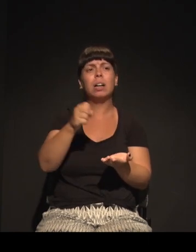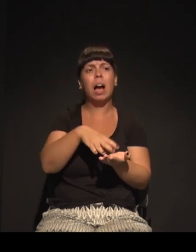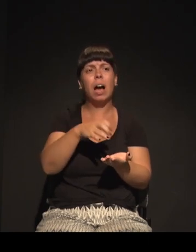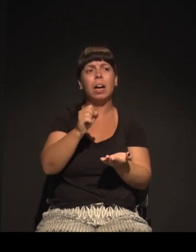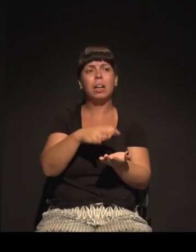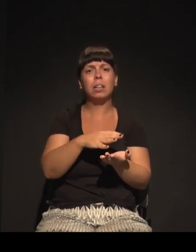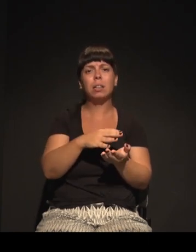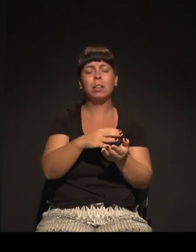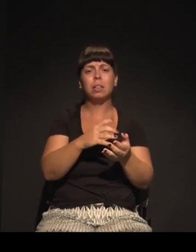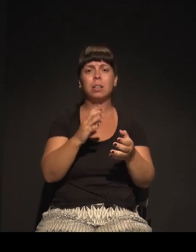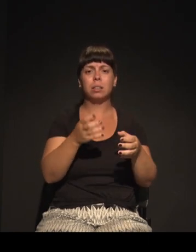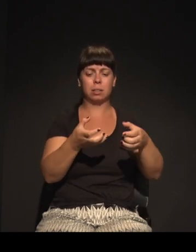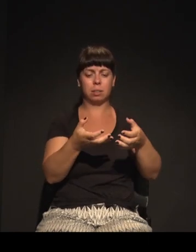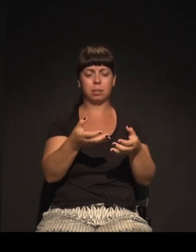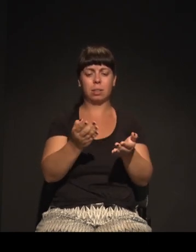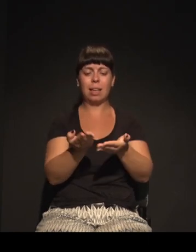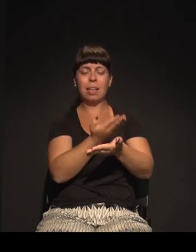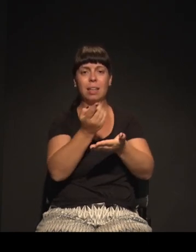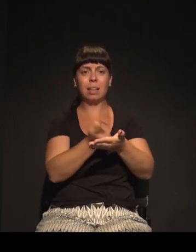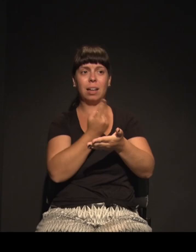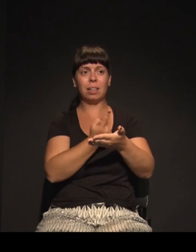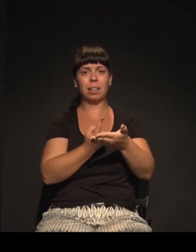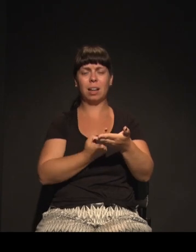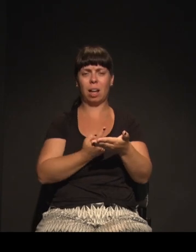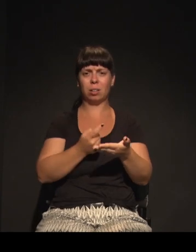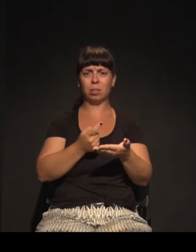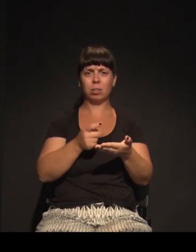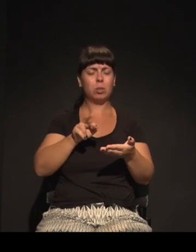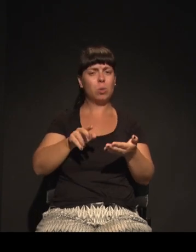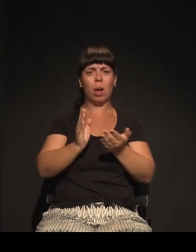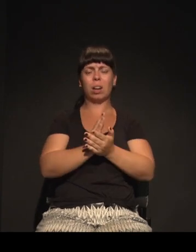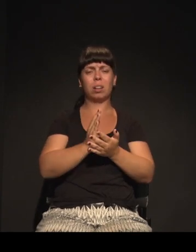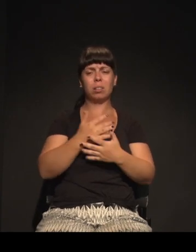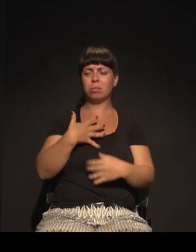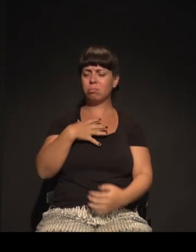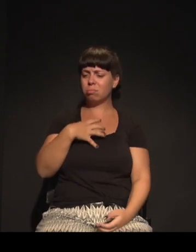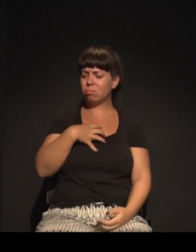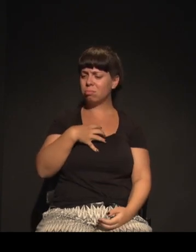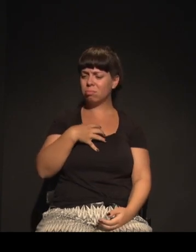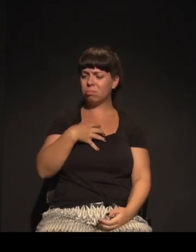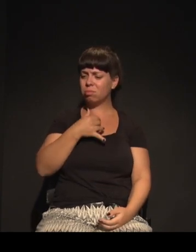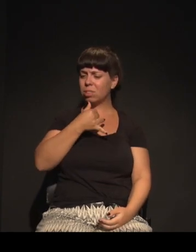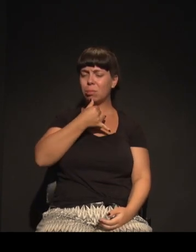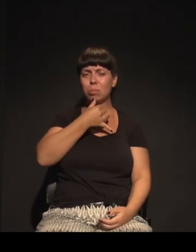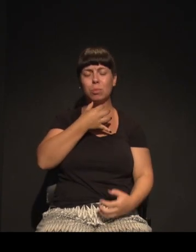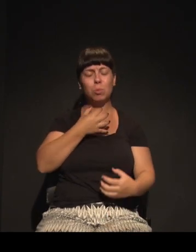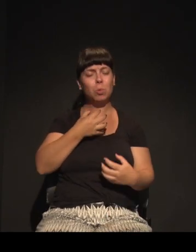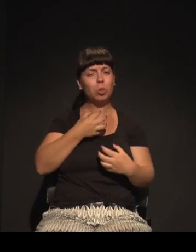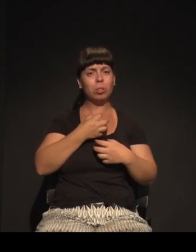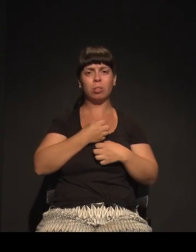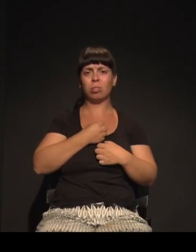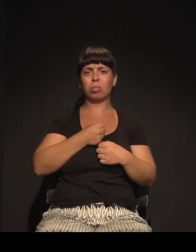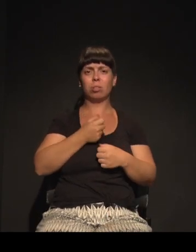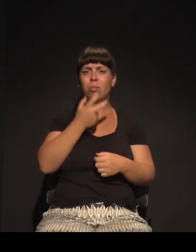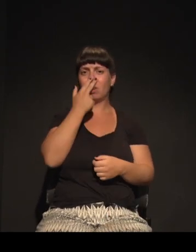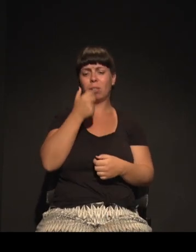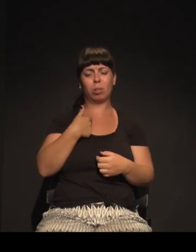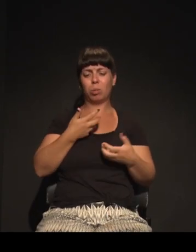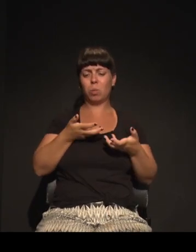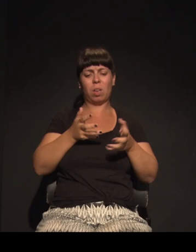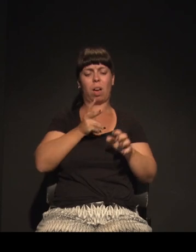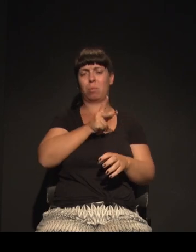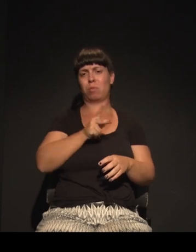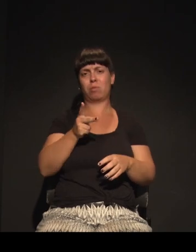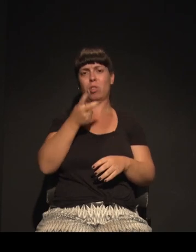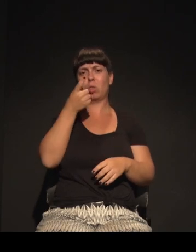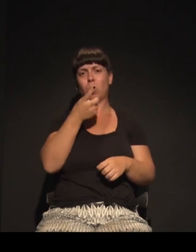encadernado e não um livro aí fiquei muito triste com isso falei eu não quero mais ser professor fiquei 12 anos né mas